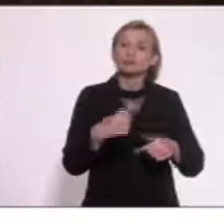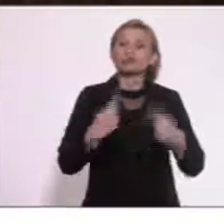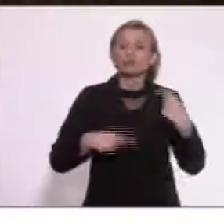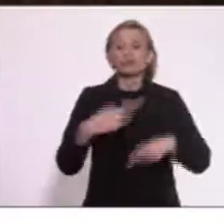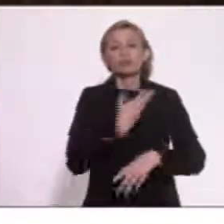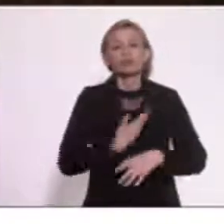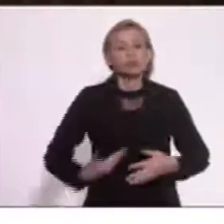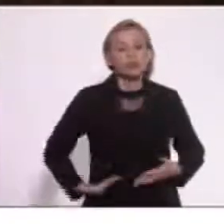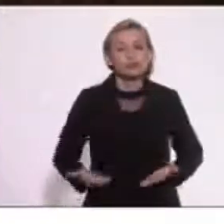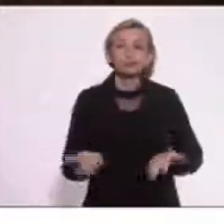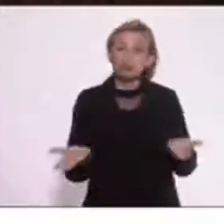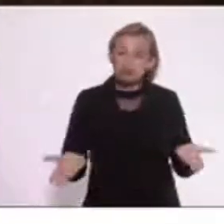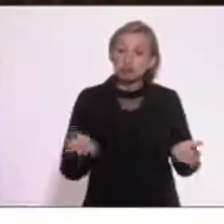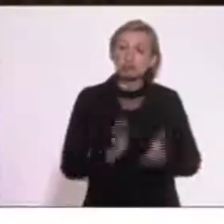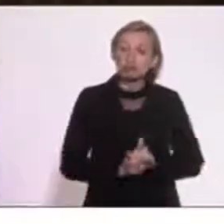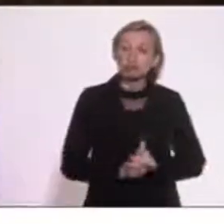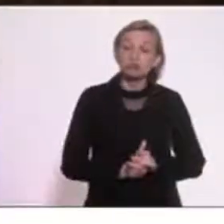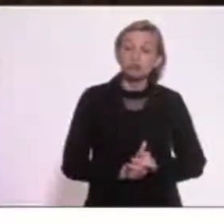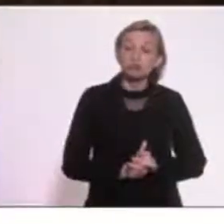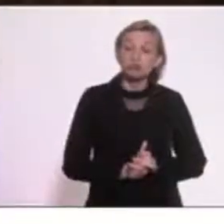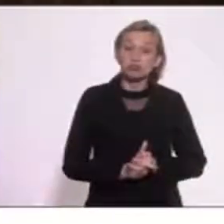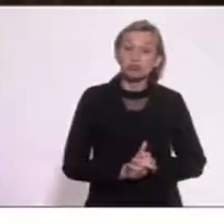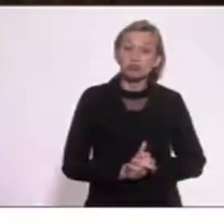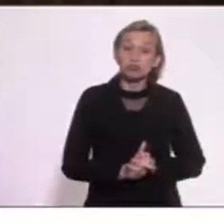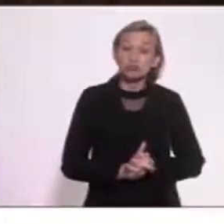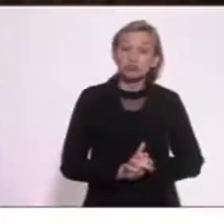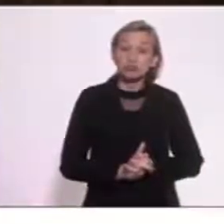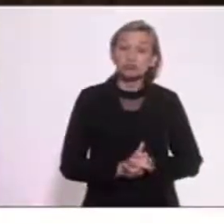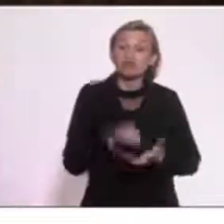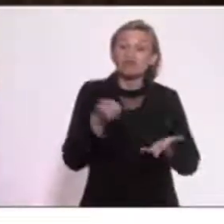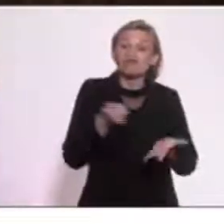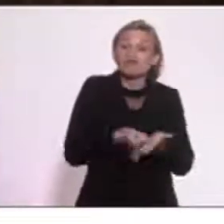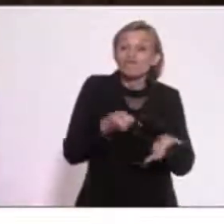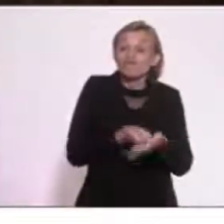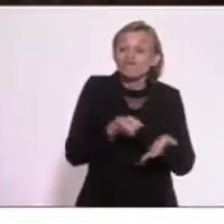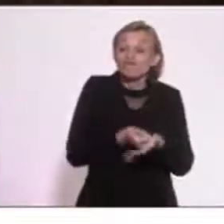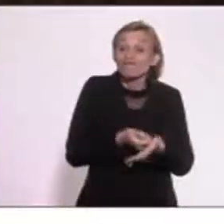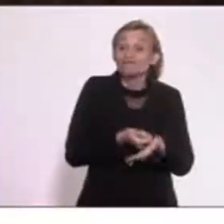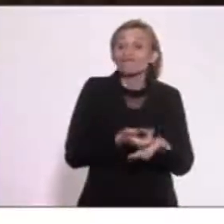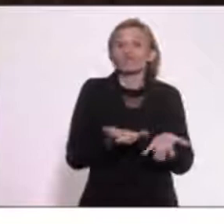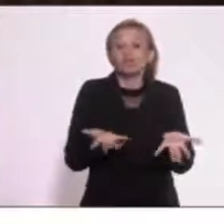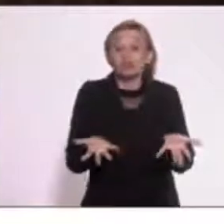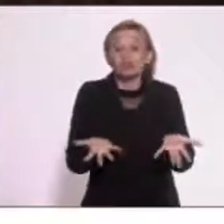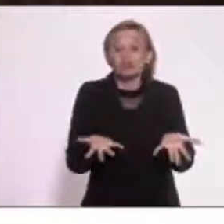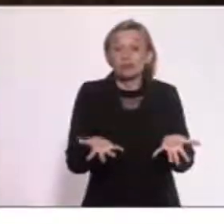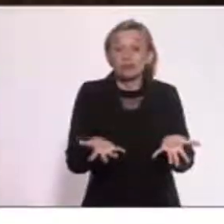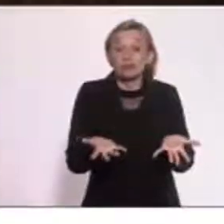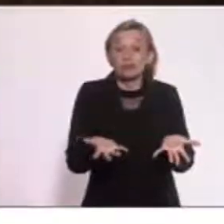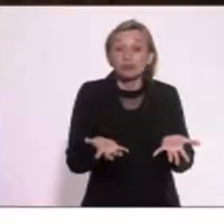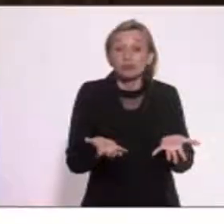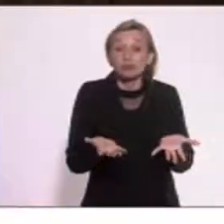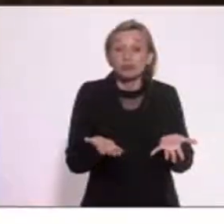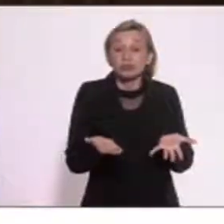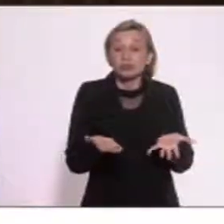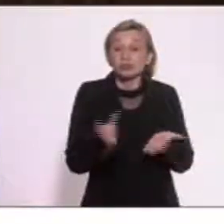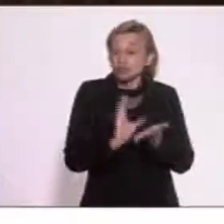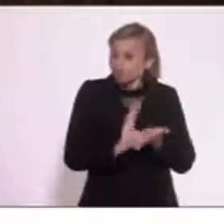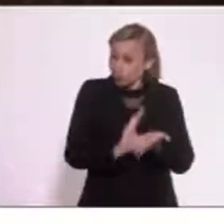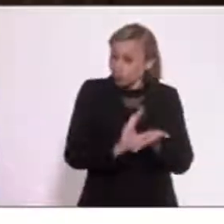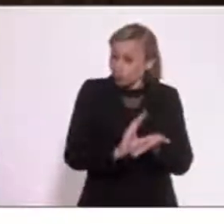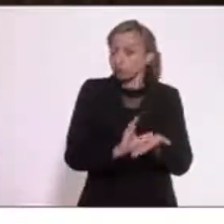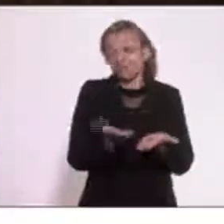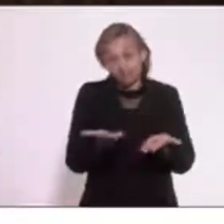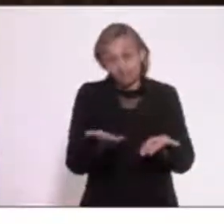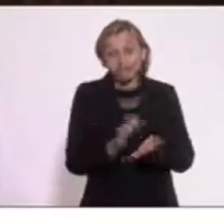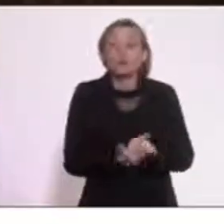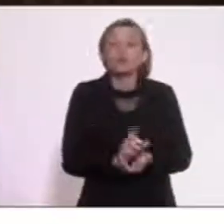A colocação em prática de políticas públicas exige exatamente o aporte de recursos. E aí